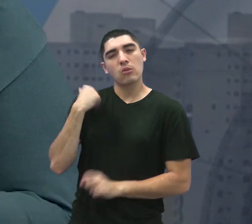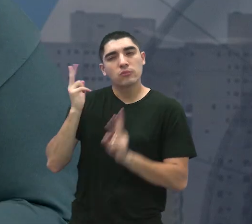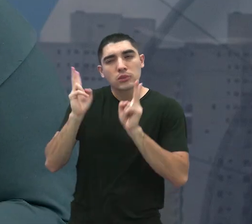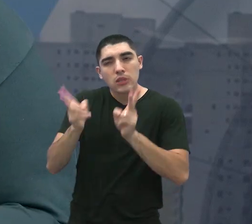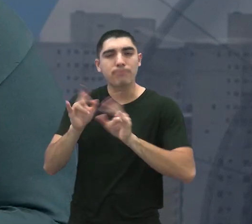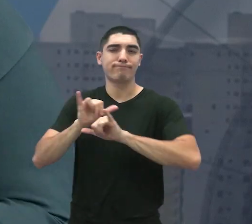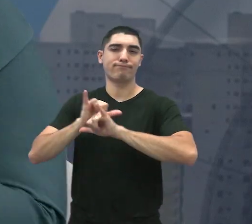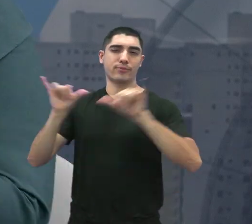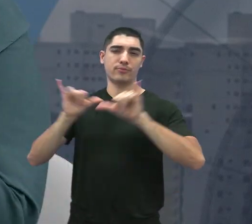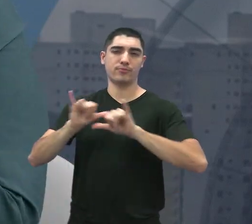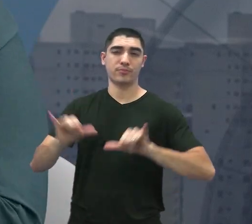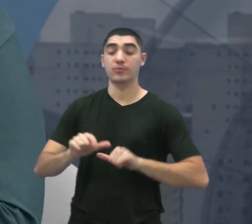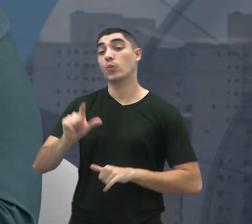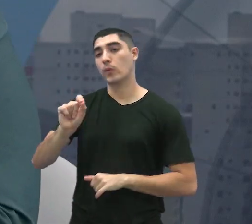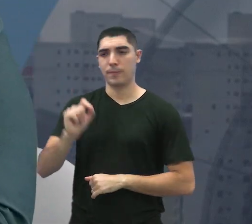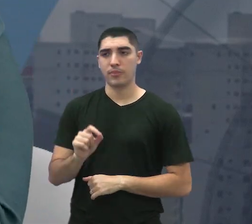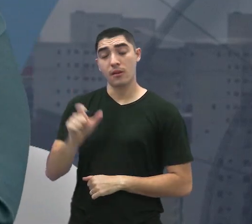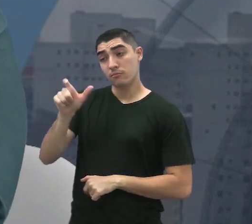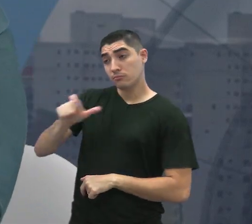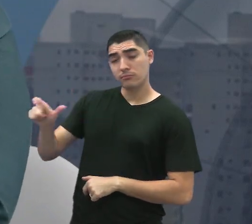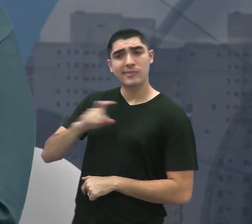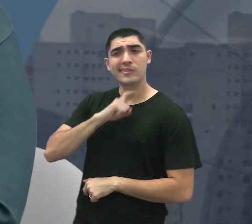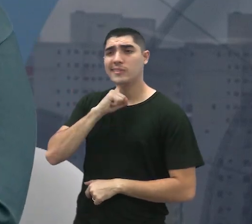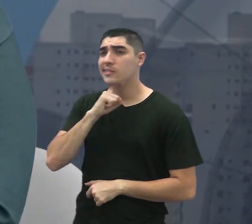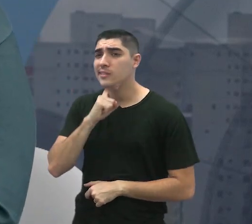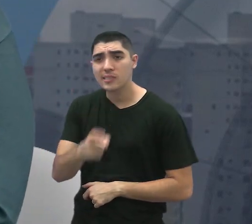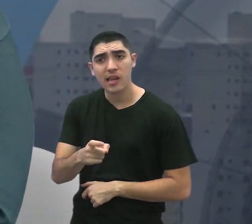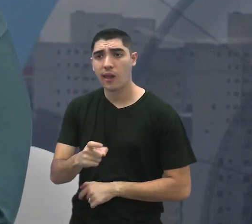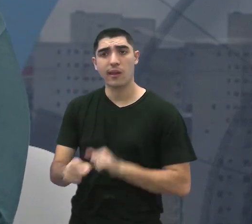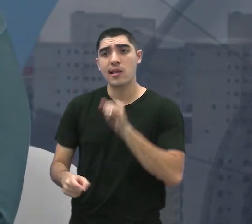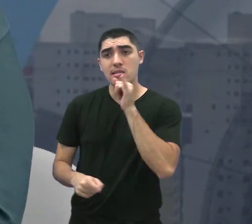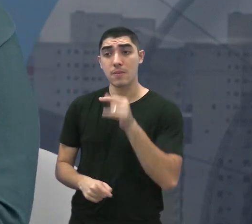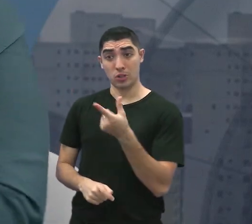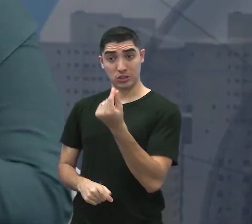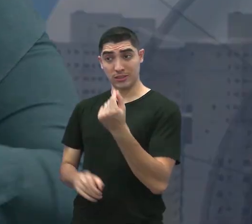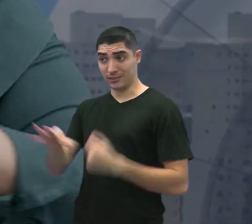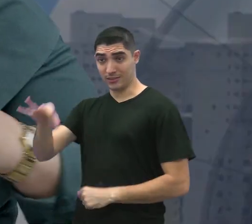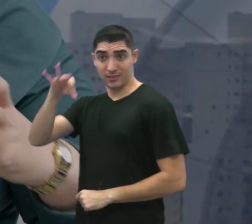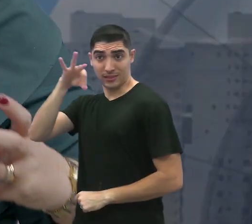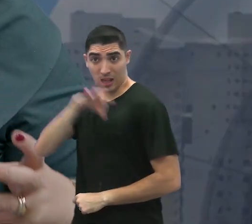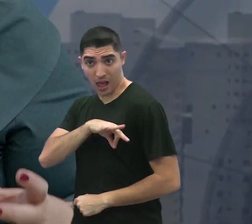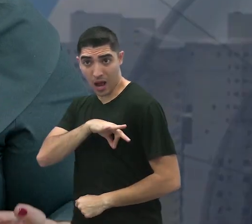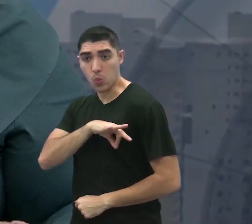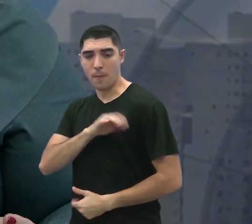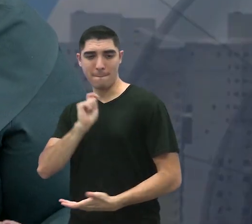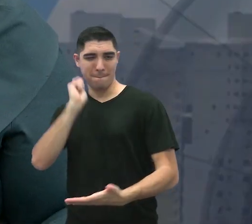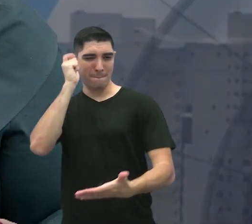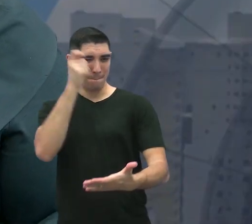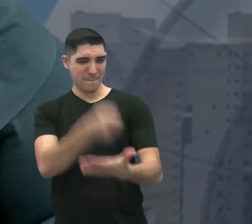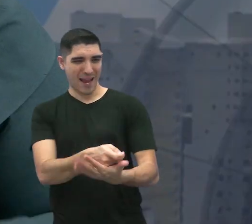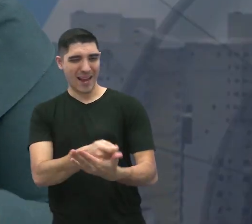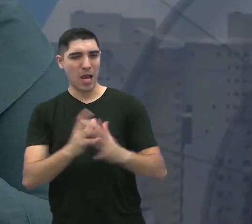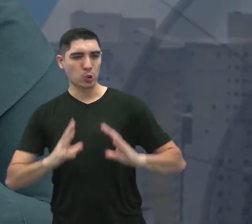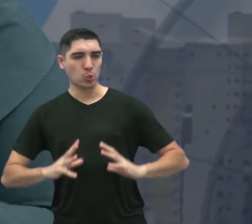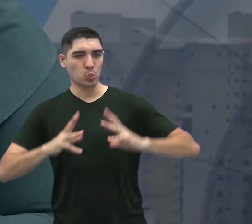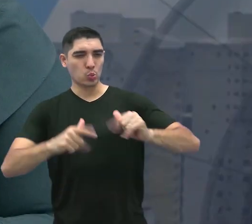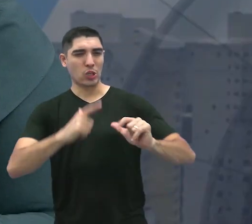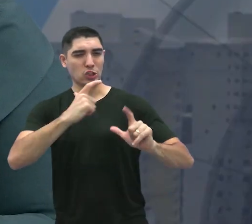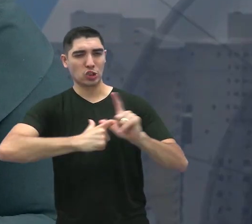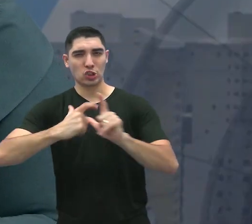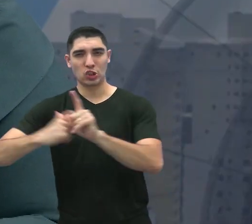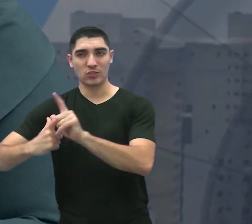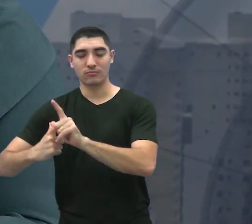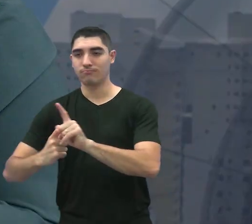de frisar. Ninguém deveria pegar todo o dinheiro que recebe e quitar integralmente as dívidas. Então pode ser